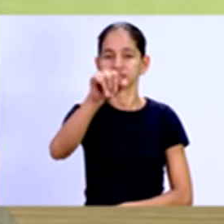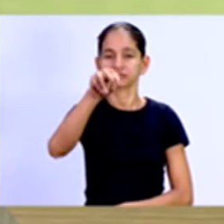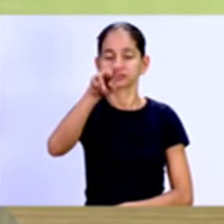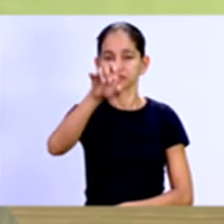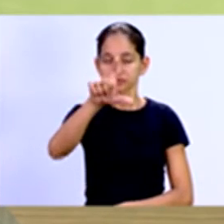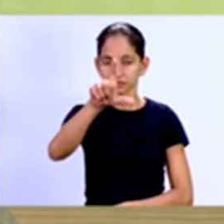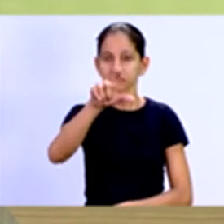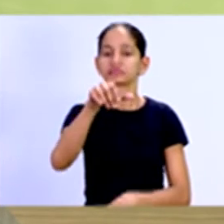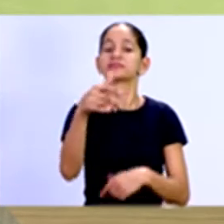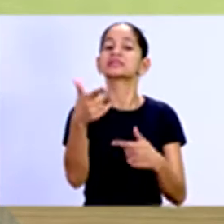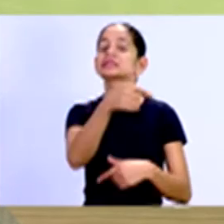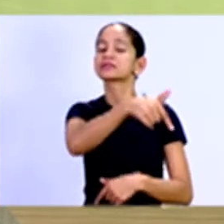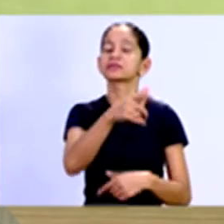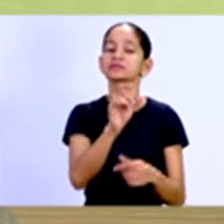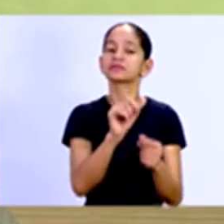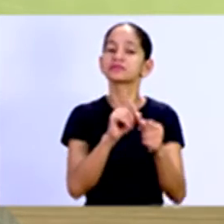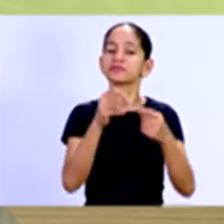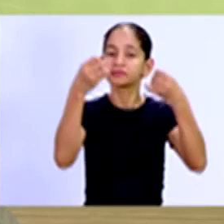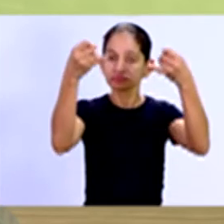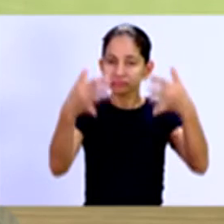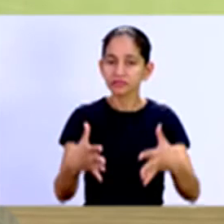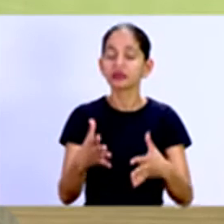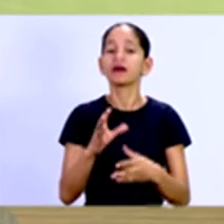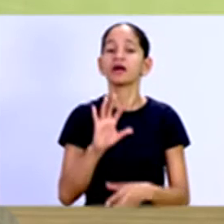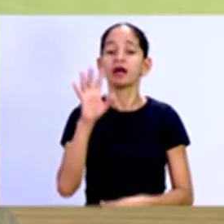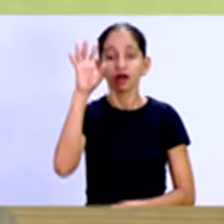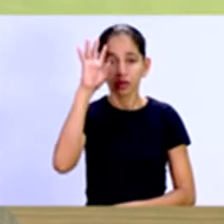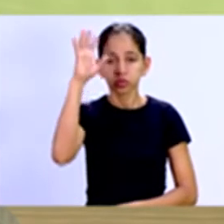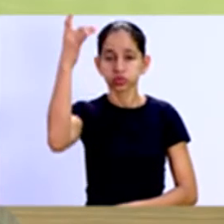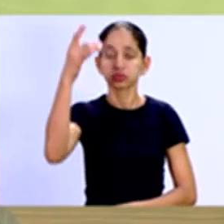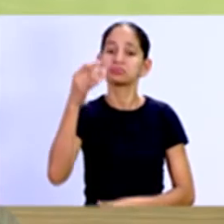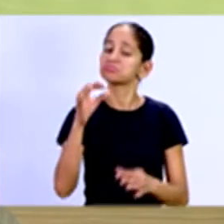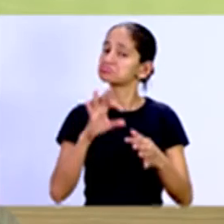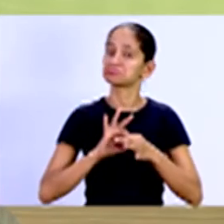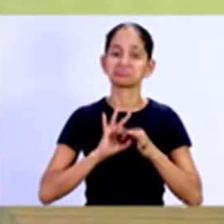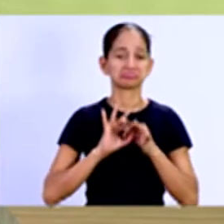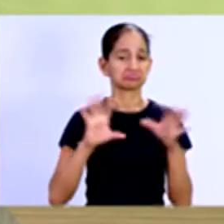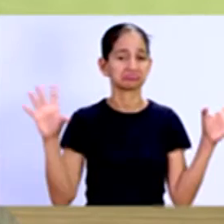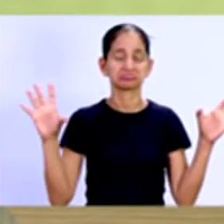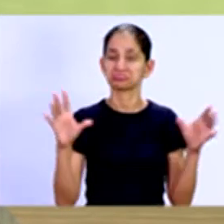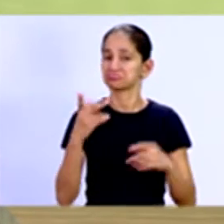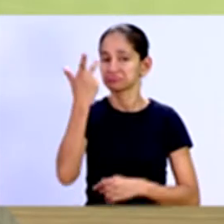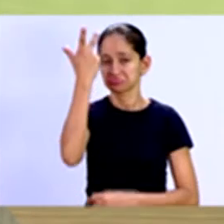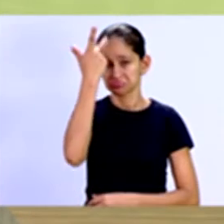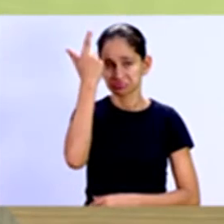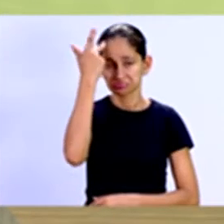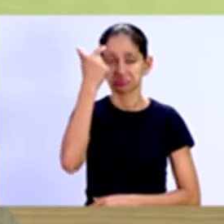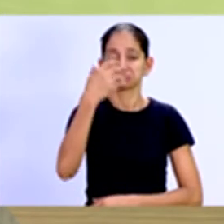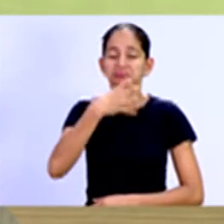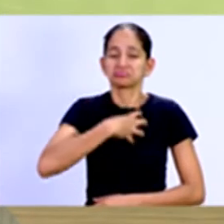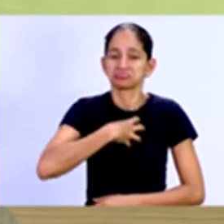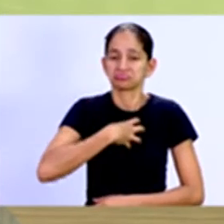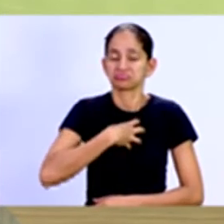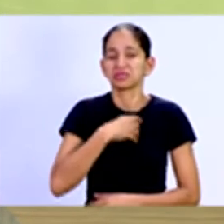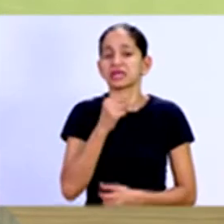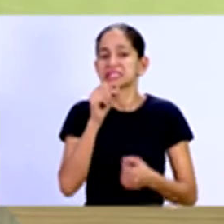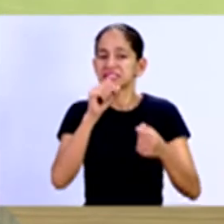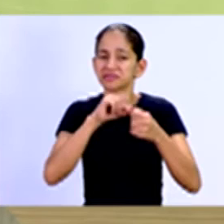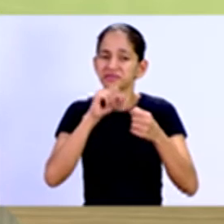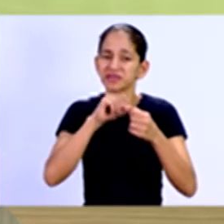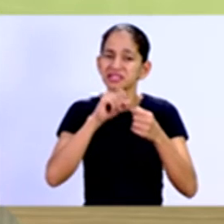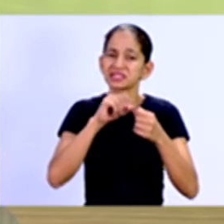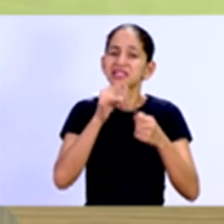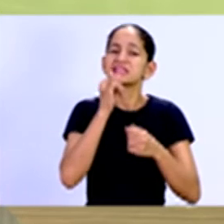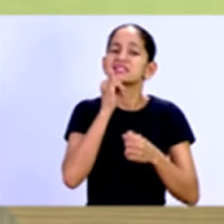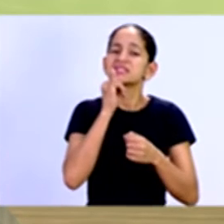Anderson. A moral autônoma é agirmos conforme o livre-arbítrio. Um exemplo não fazer a tarefa